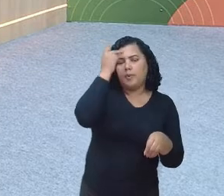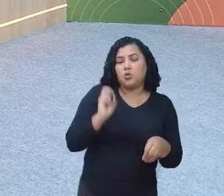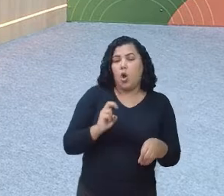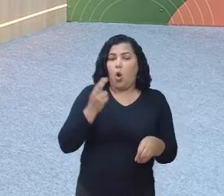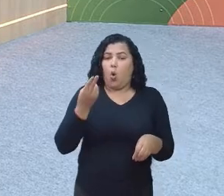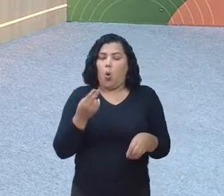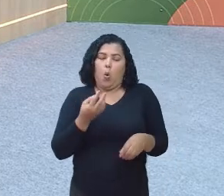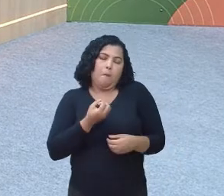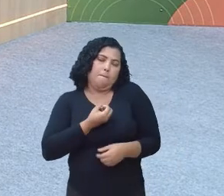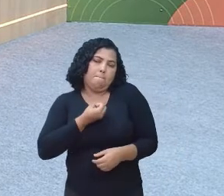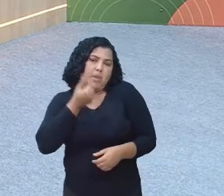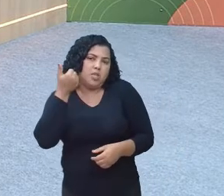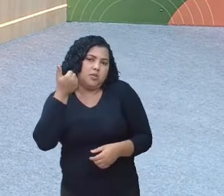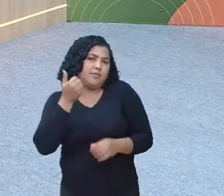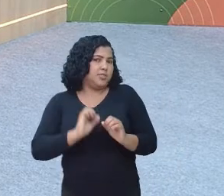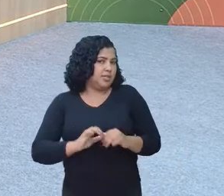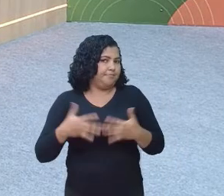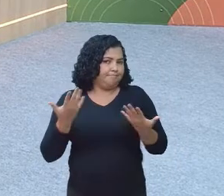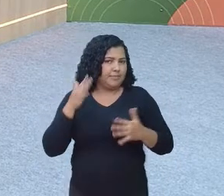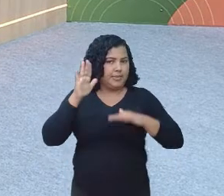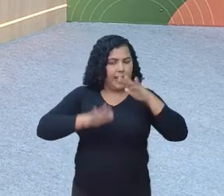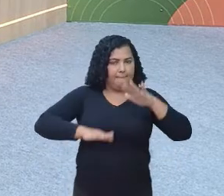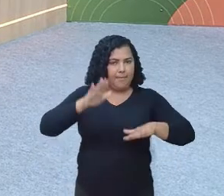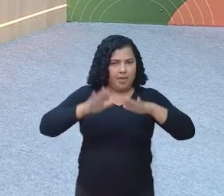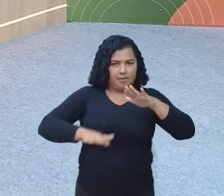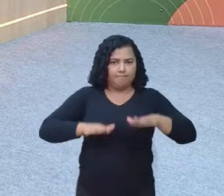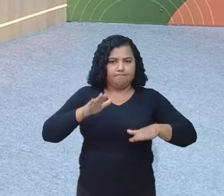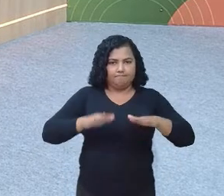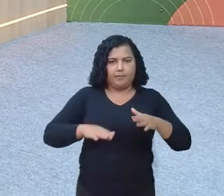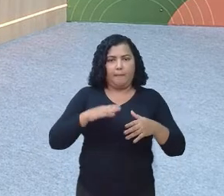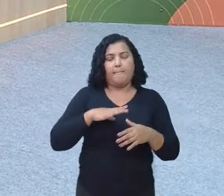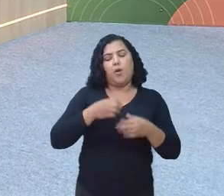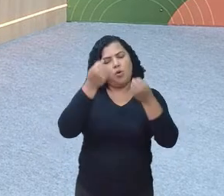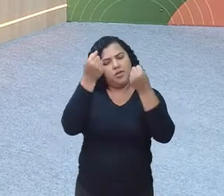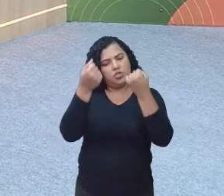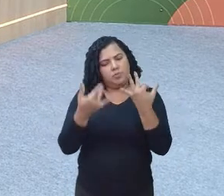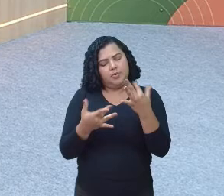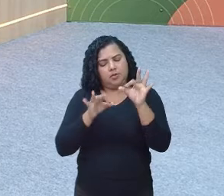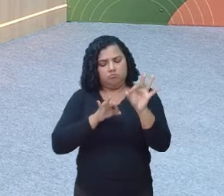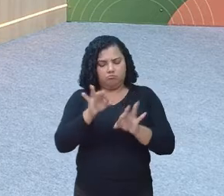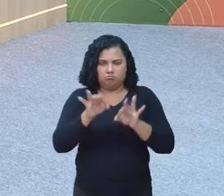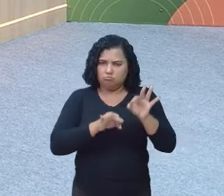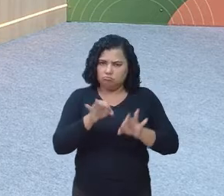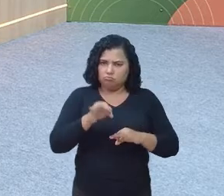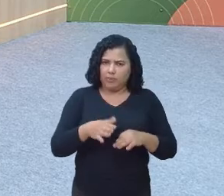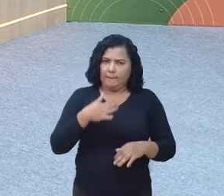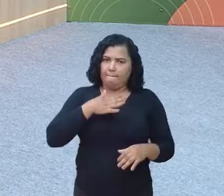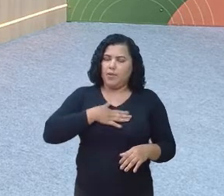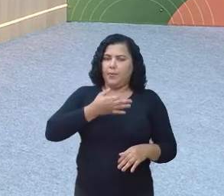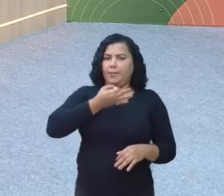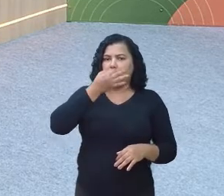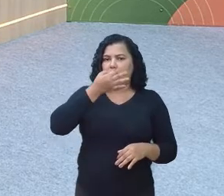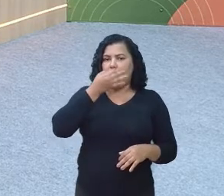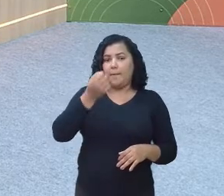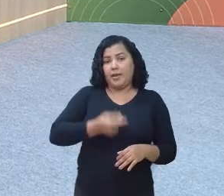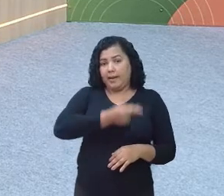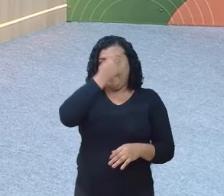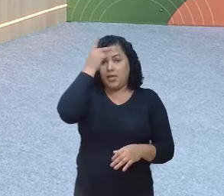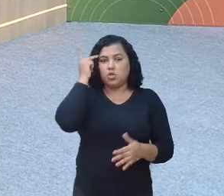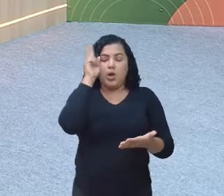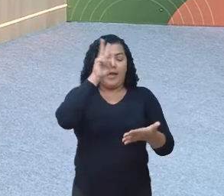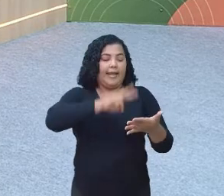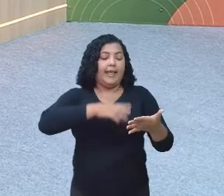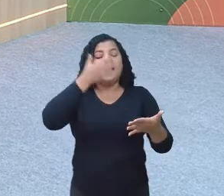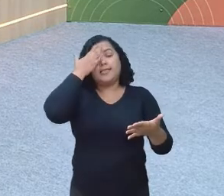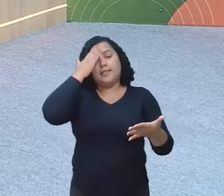atendimento, etc. Então, isso é uma cadeia de acontecimentos e eu preciso organizar os meus argumentos para que eles façam sentido na hora de produzir